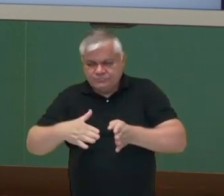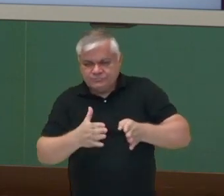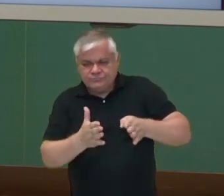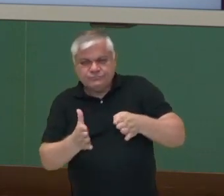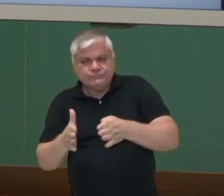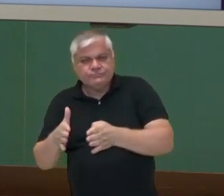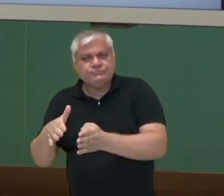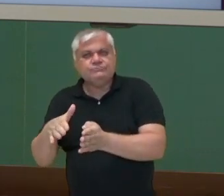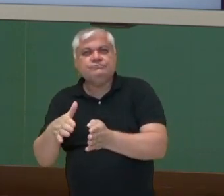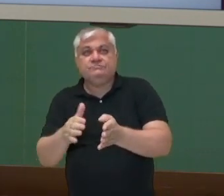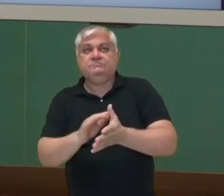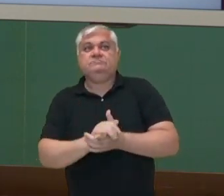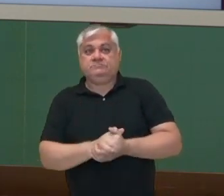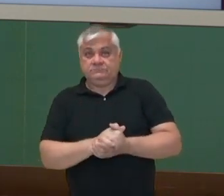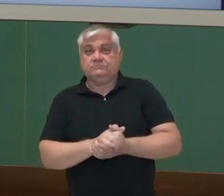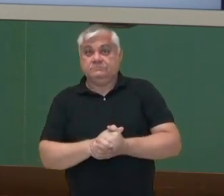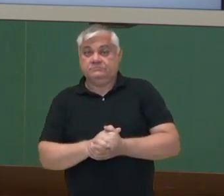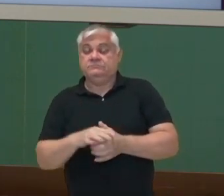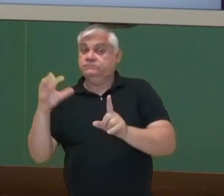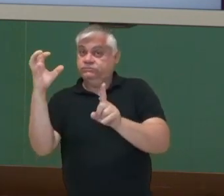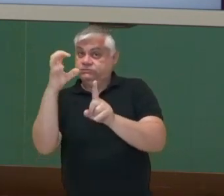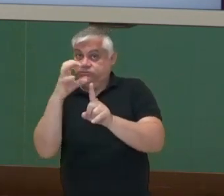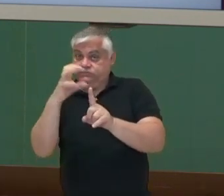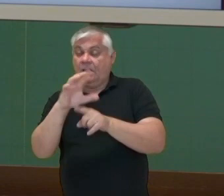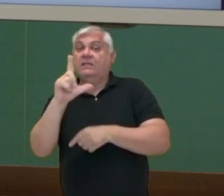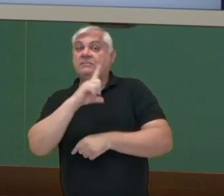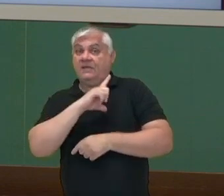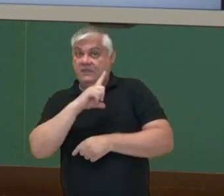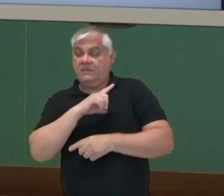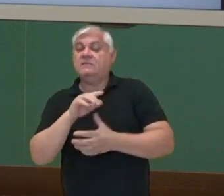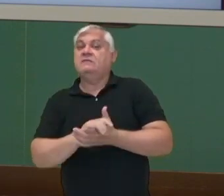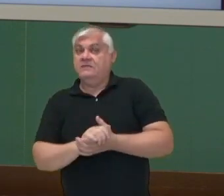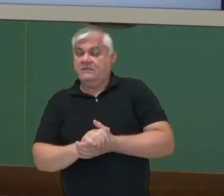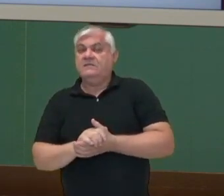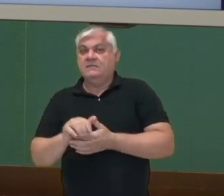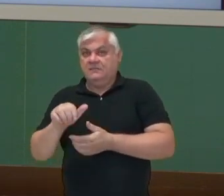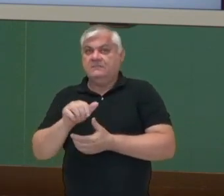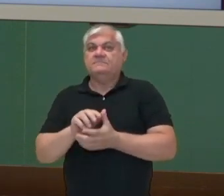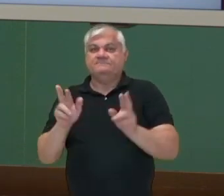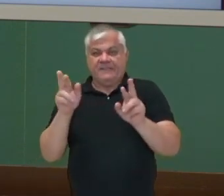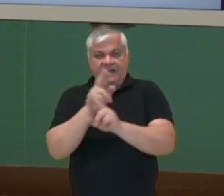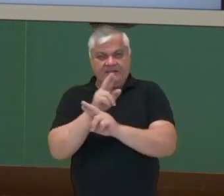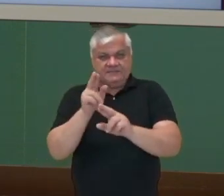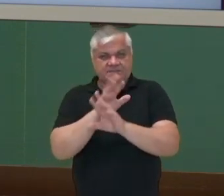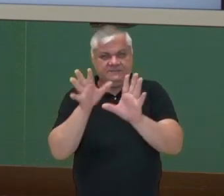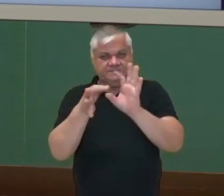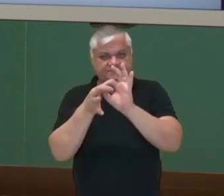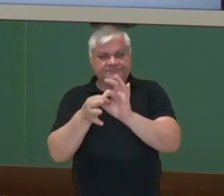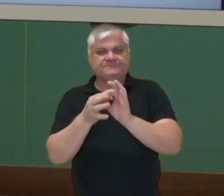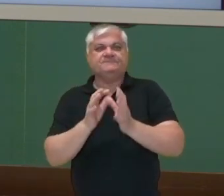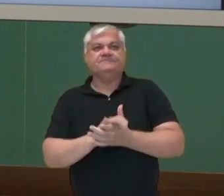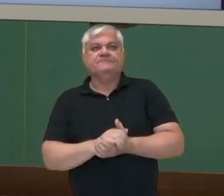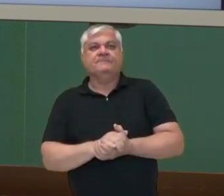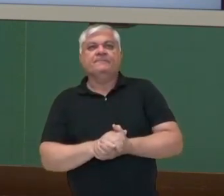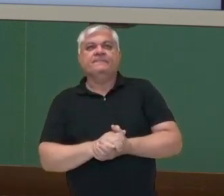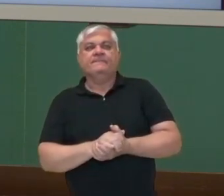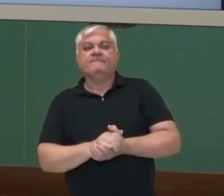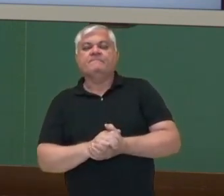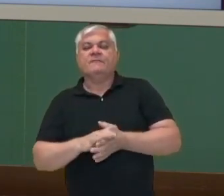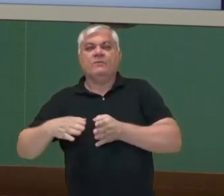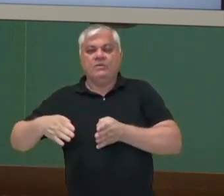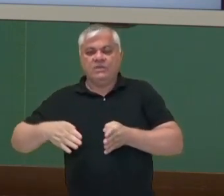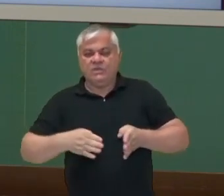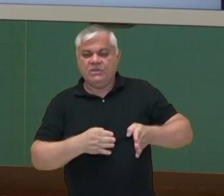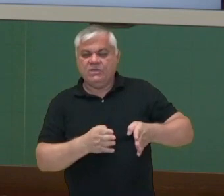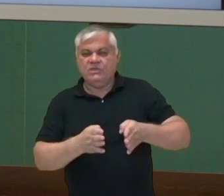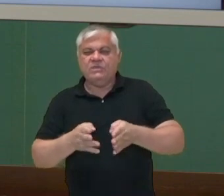Então por isso que a gente diz que o relevo influencia e é influenciado pela hidrografia, certo? E sendo assim, os rios